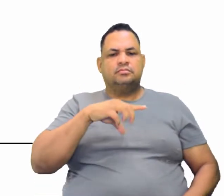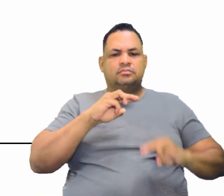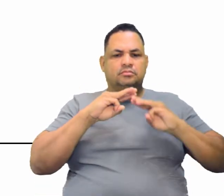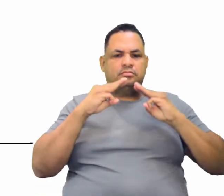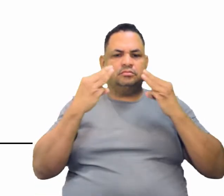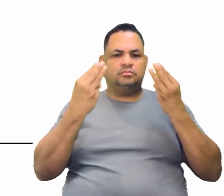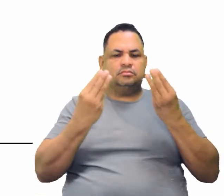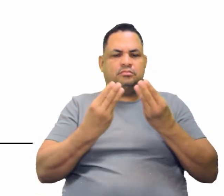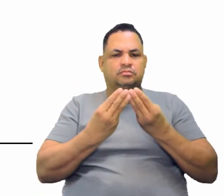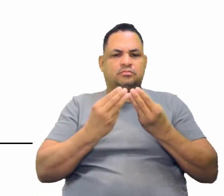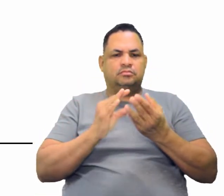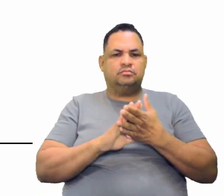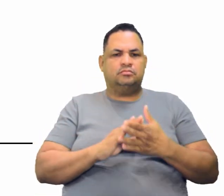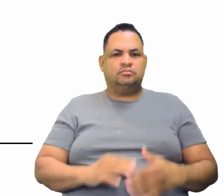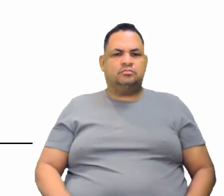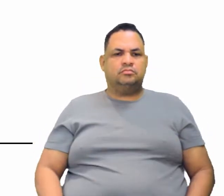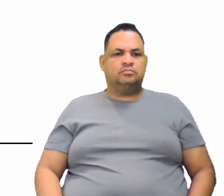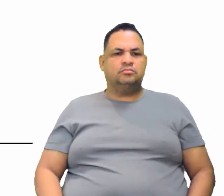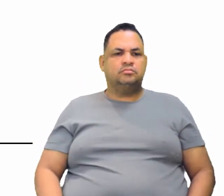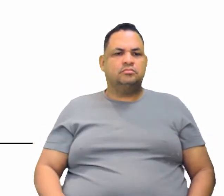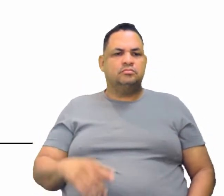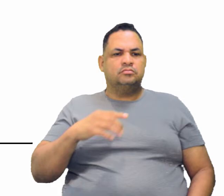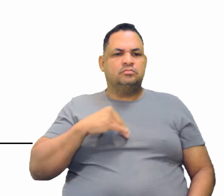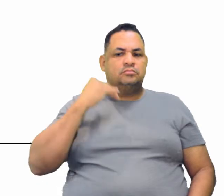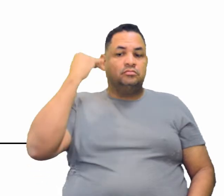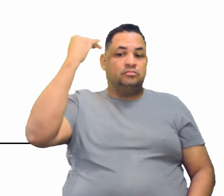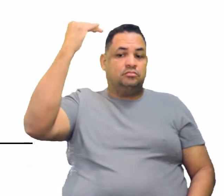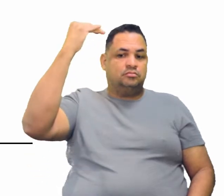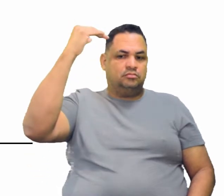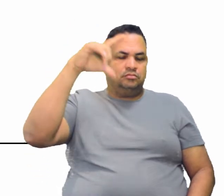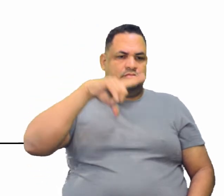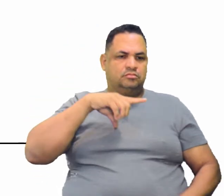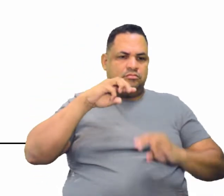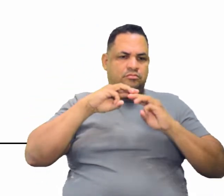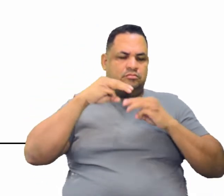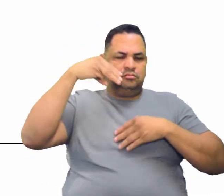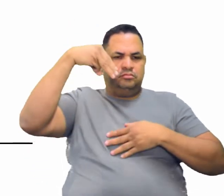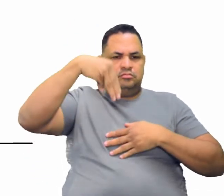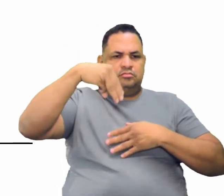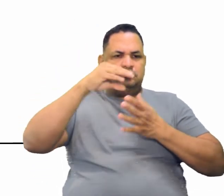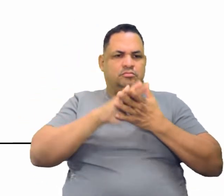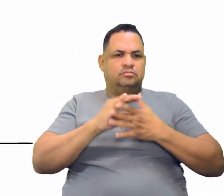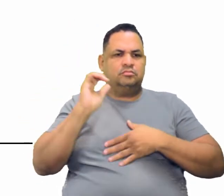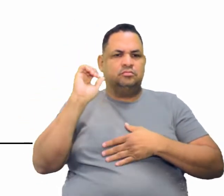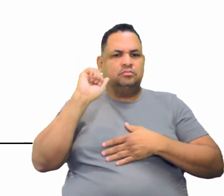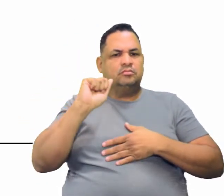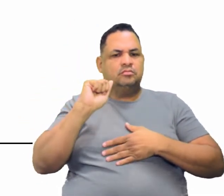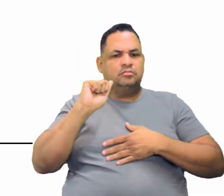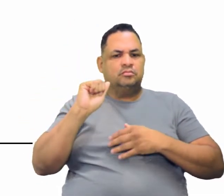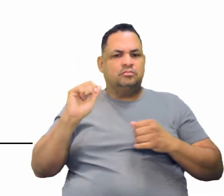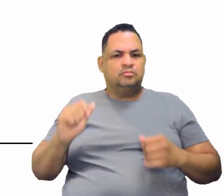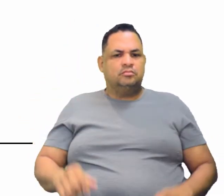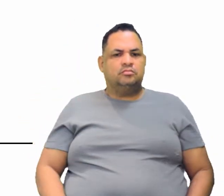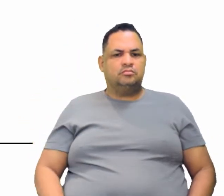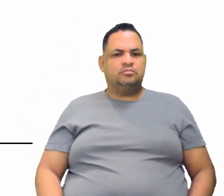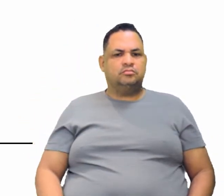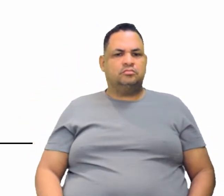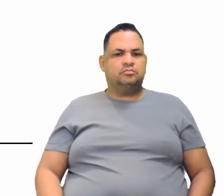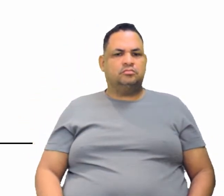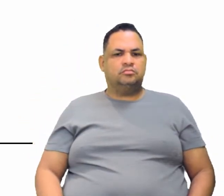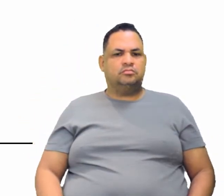massa e esse cara também tem uma massa. Logo, a gente vai ter a aceleração desse conjunto bem aqui.